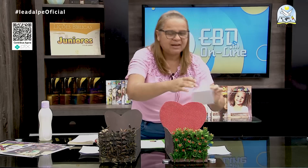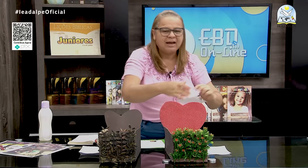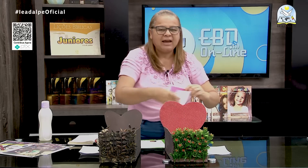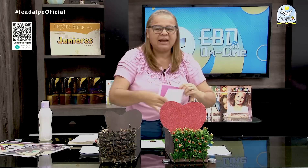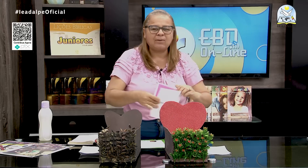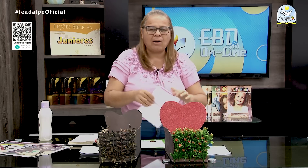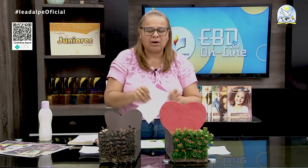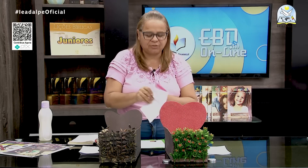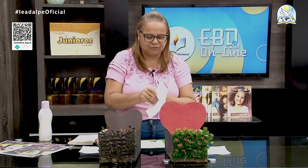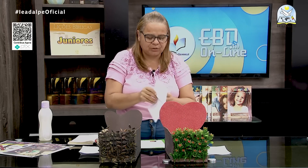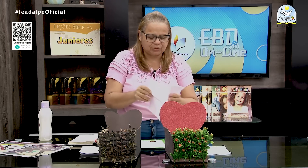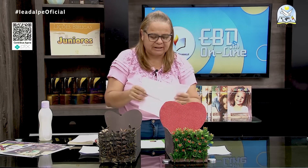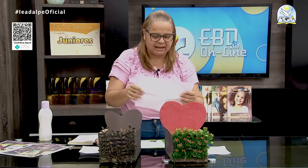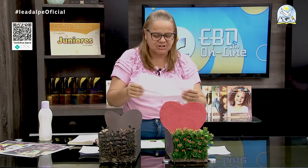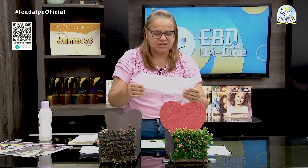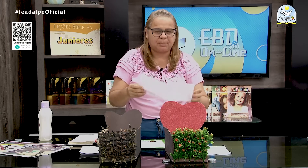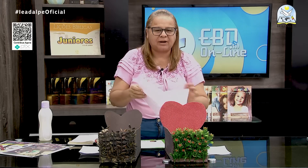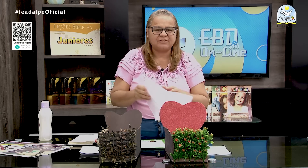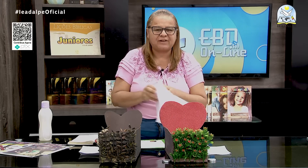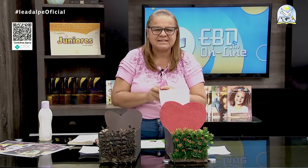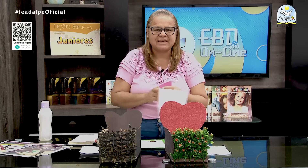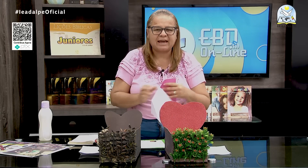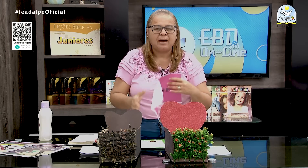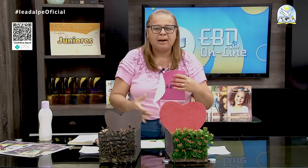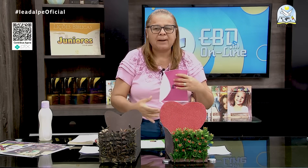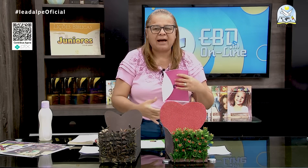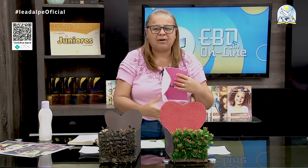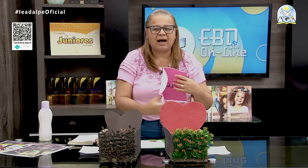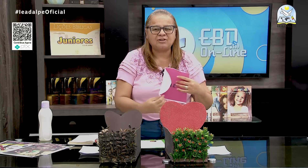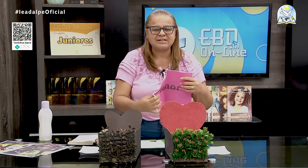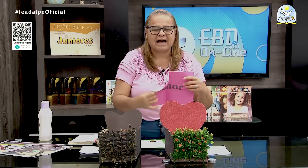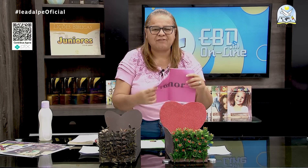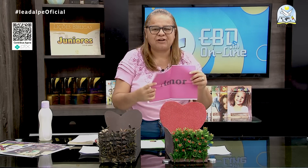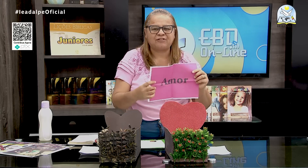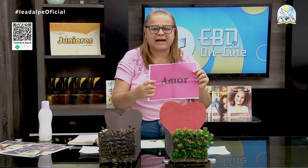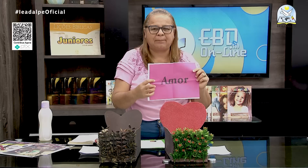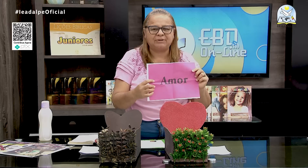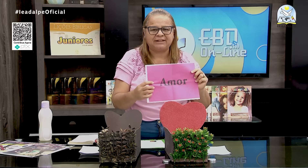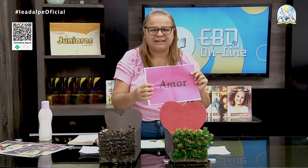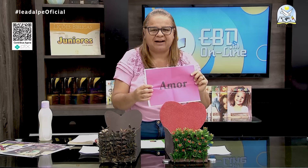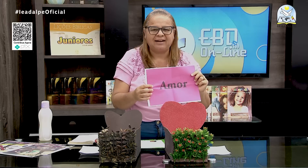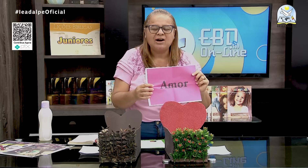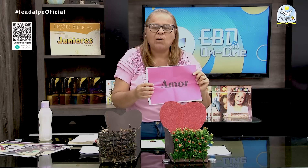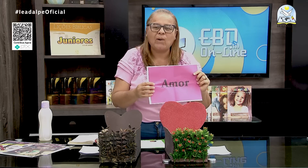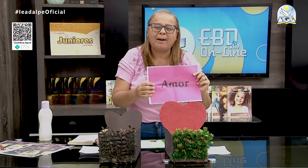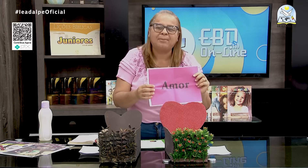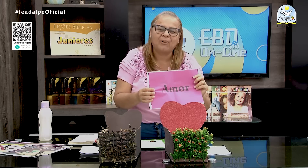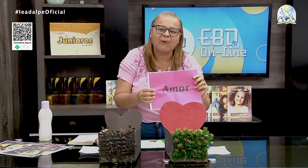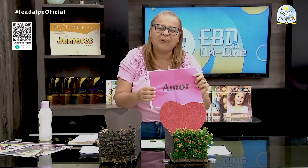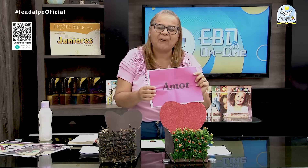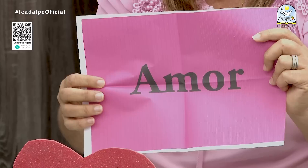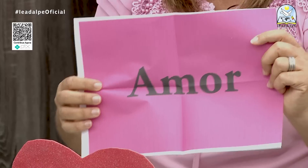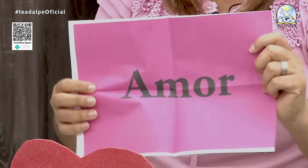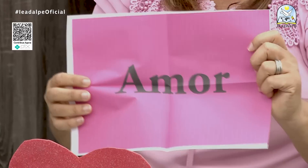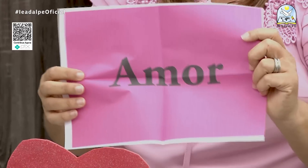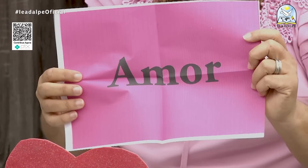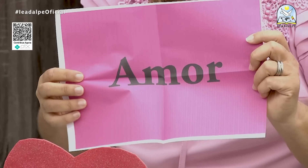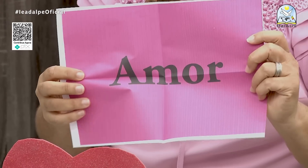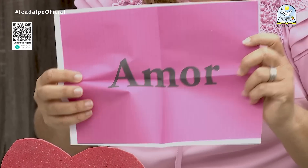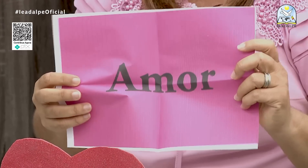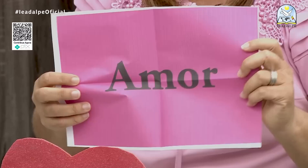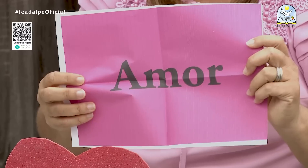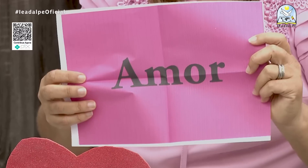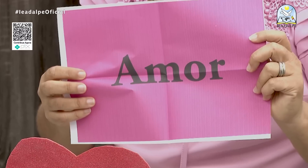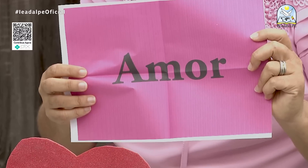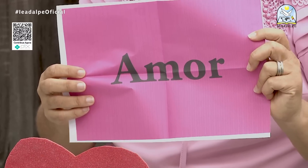e qual outro fruto que a gente pode fazer para a nossa árvore ficar bonita o amor o amor